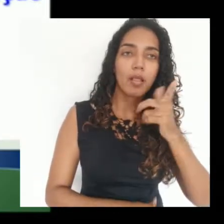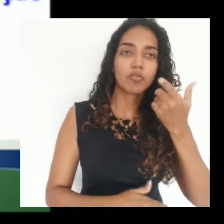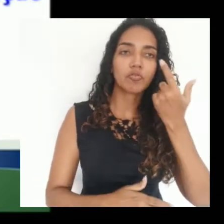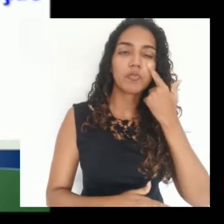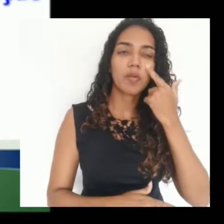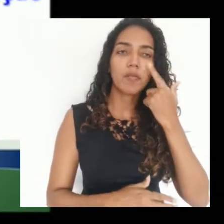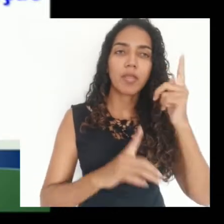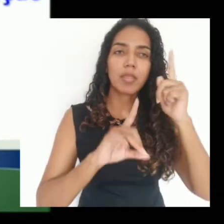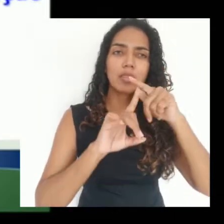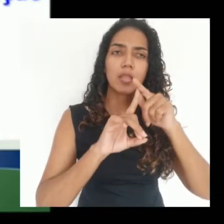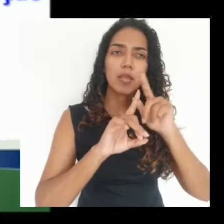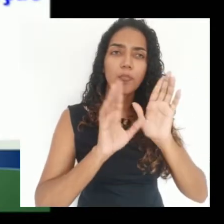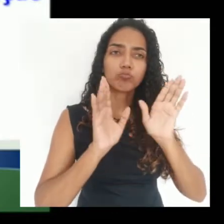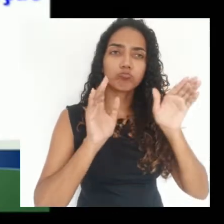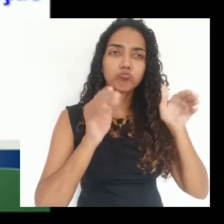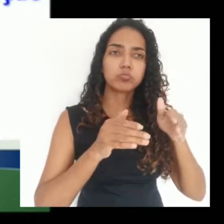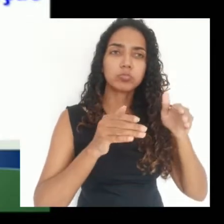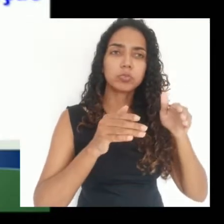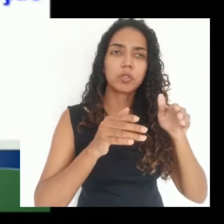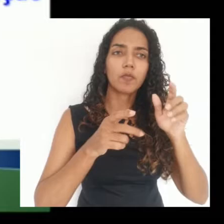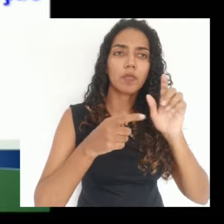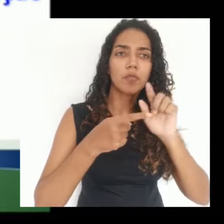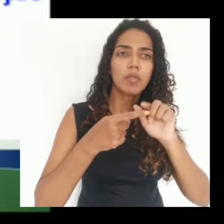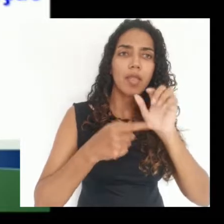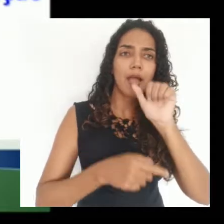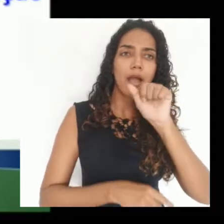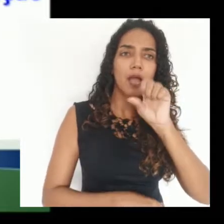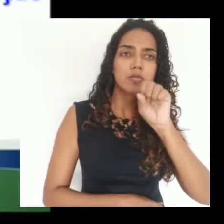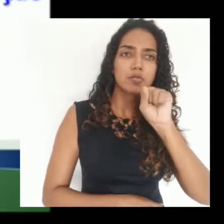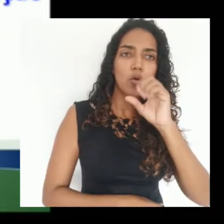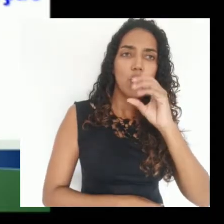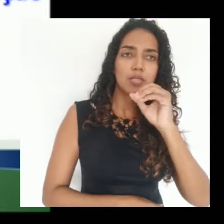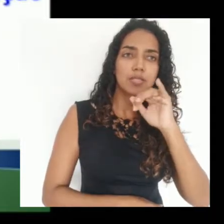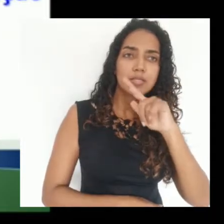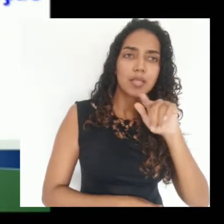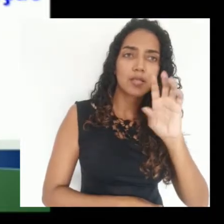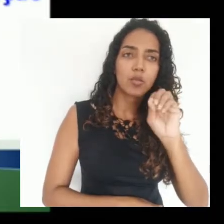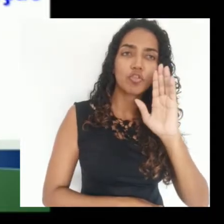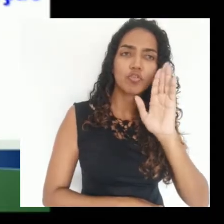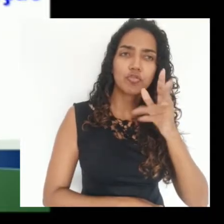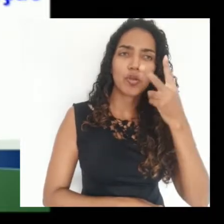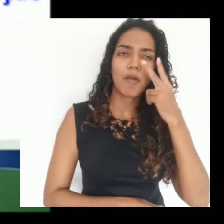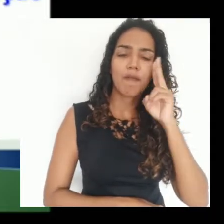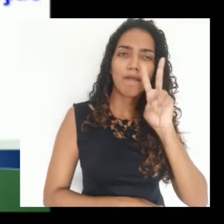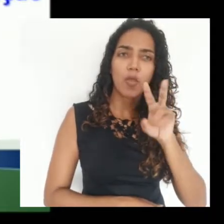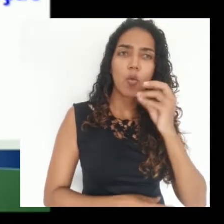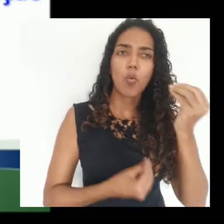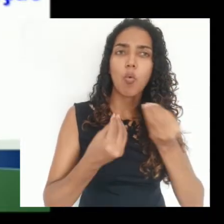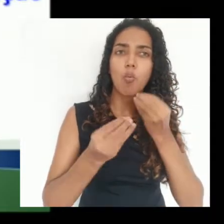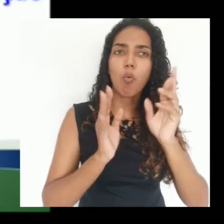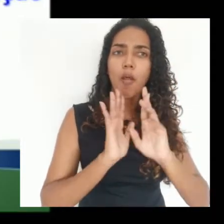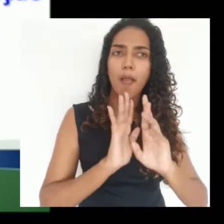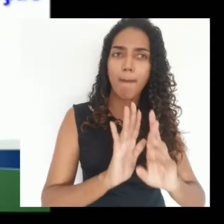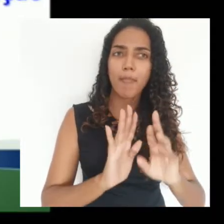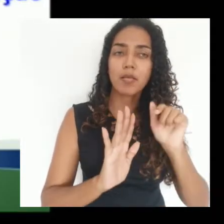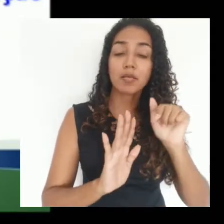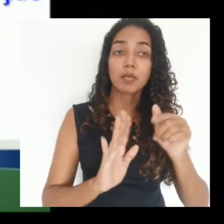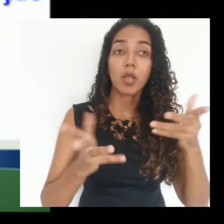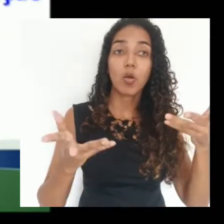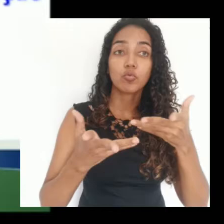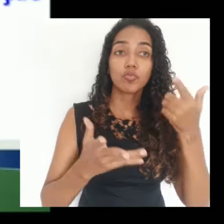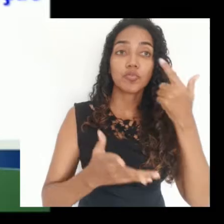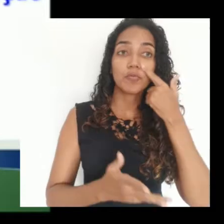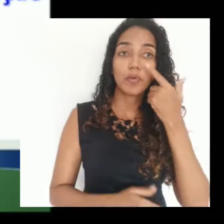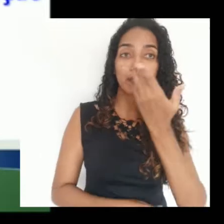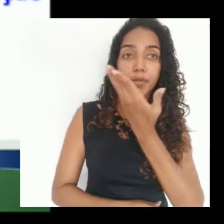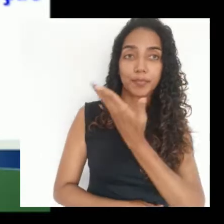de associações. Nós vimos já como é que a gente representa uma associação em UML e vamos dar uma olhada hoje na